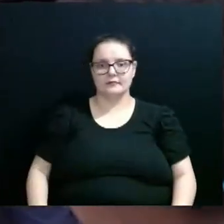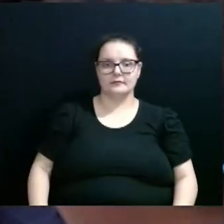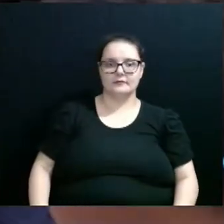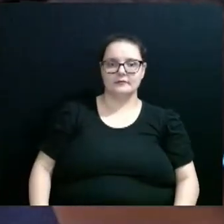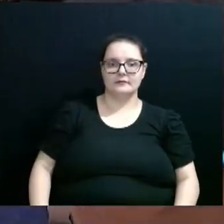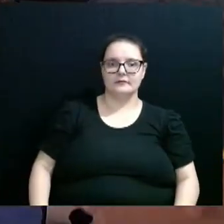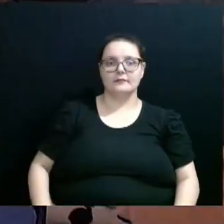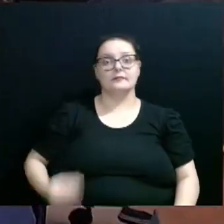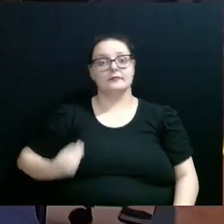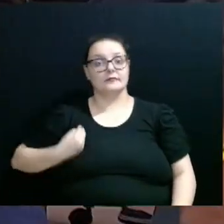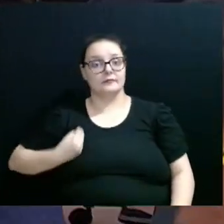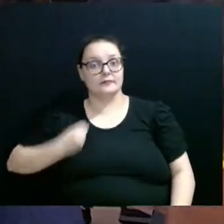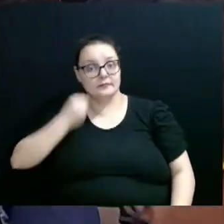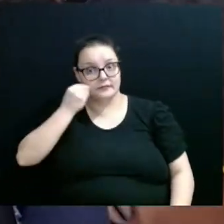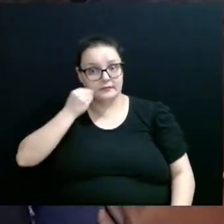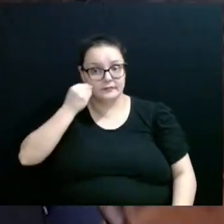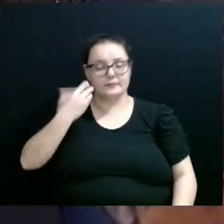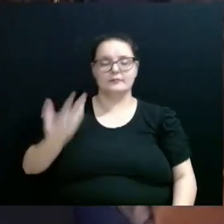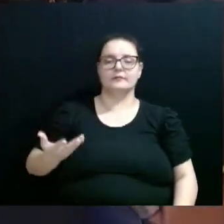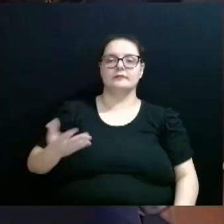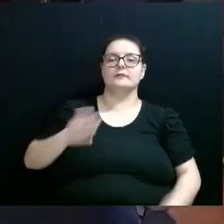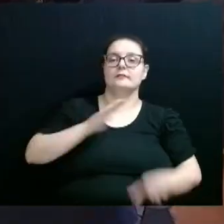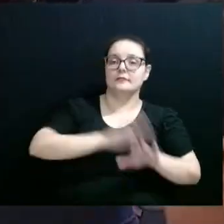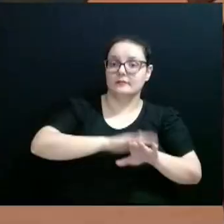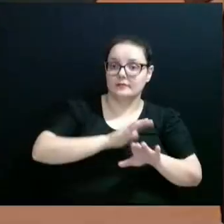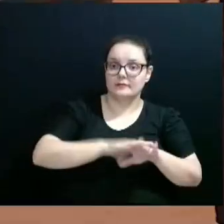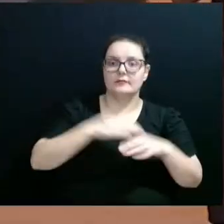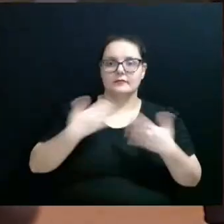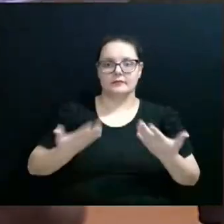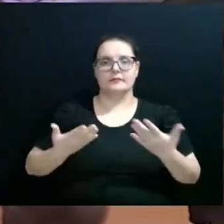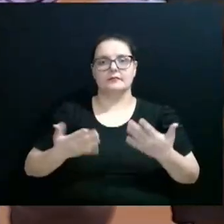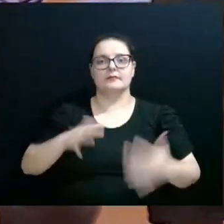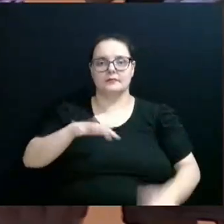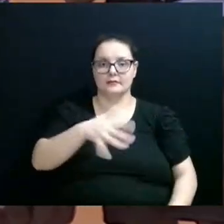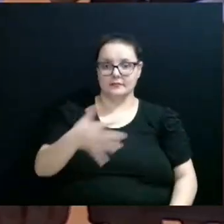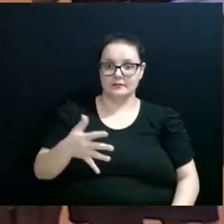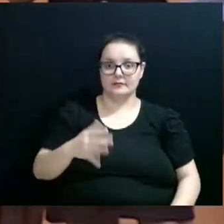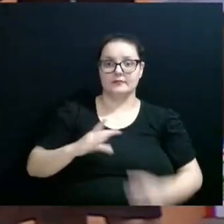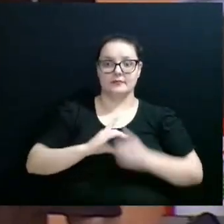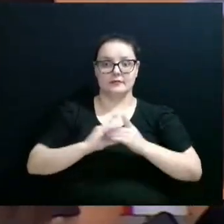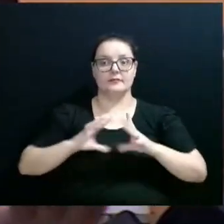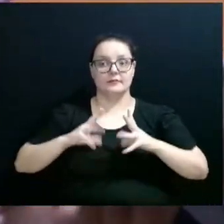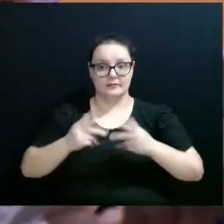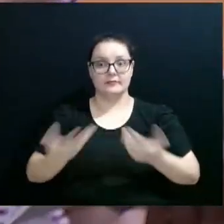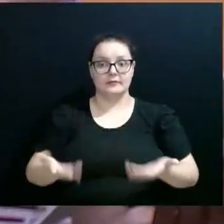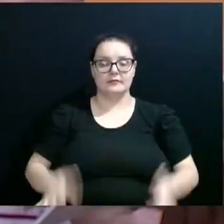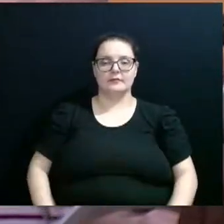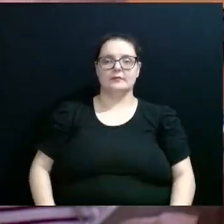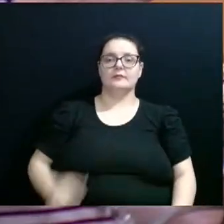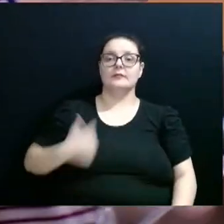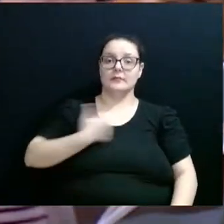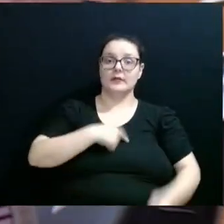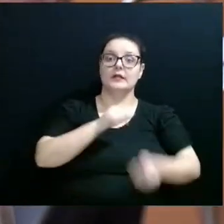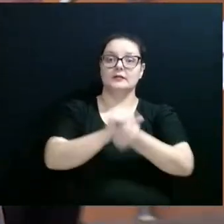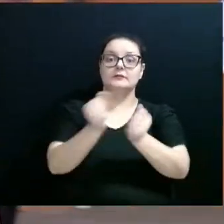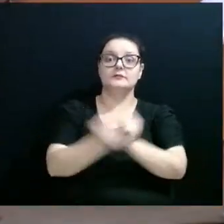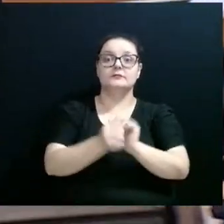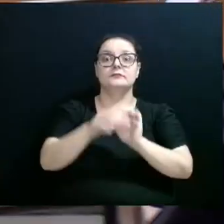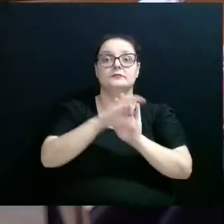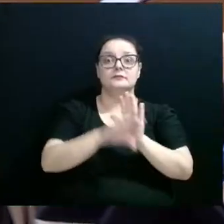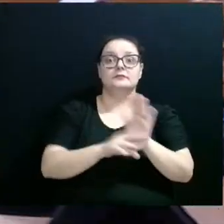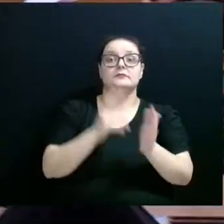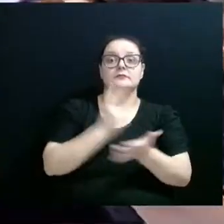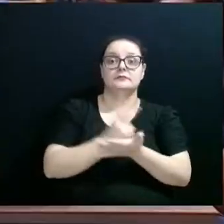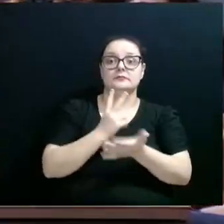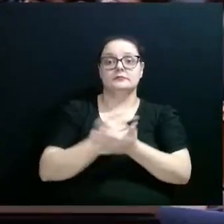vivência, uma função nesse quadro democrático todo. Então a gente tem que adequar a programação sempre à faixa etária,